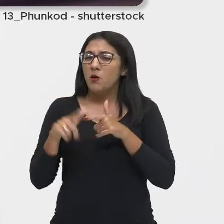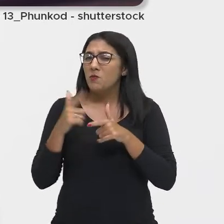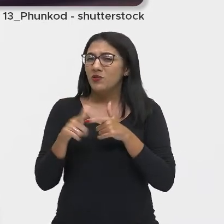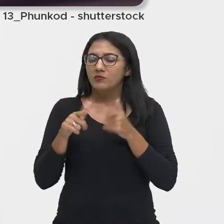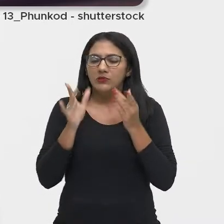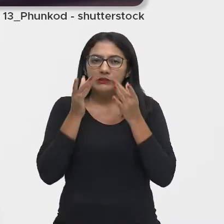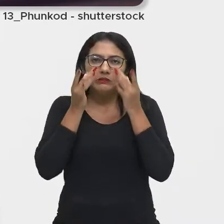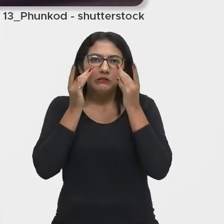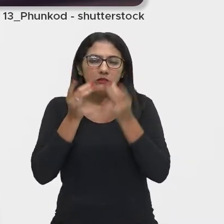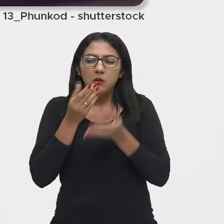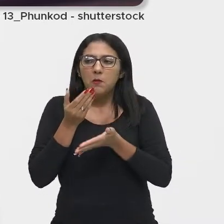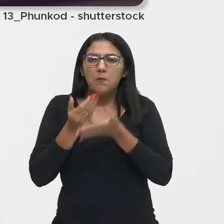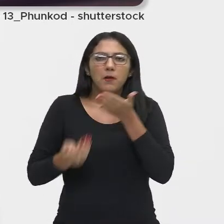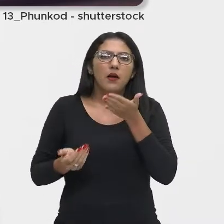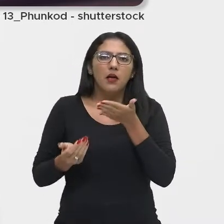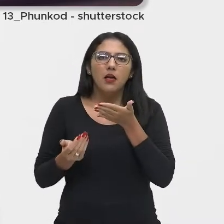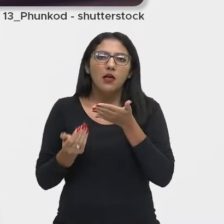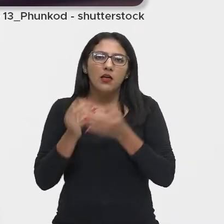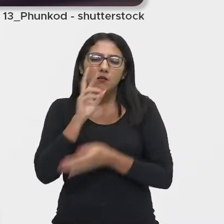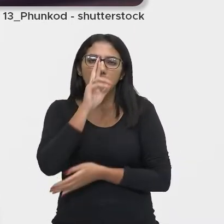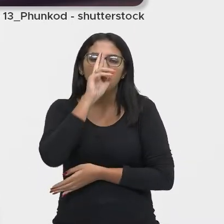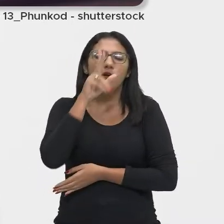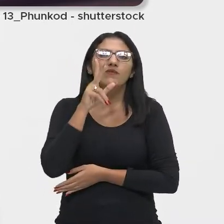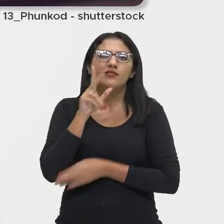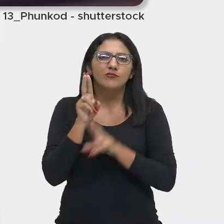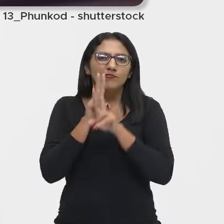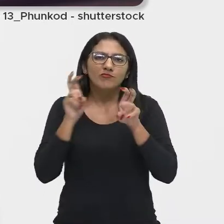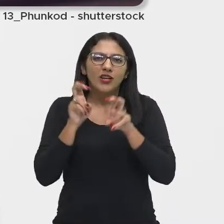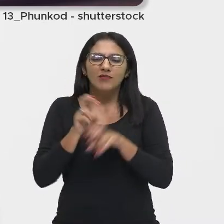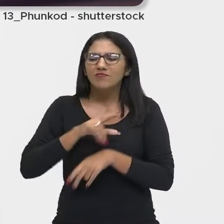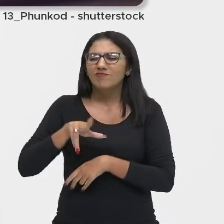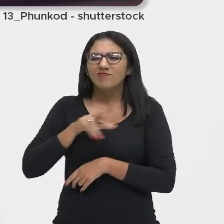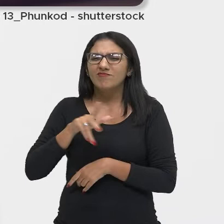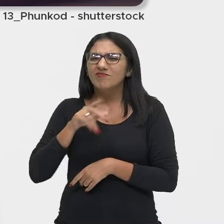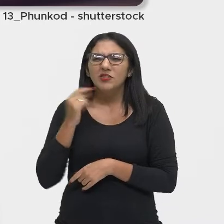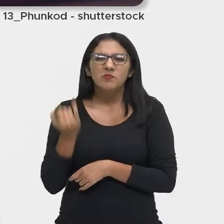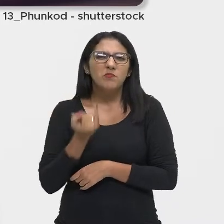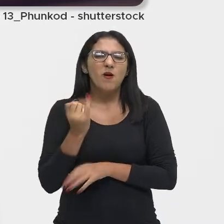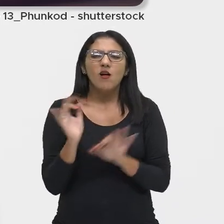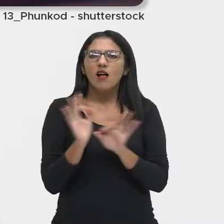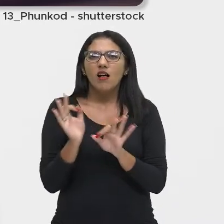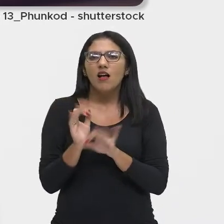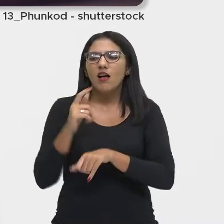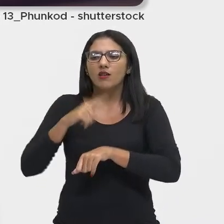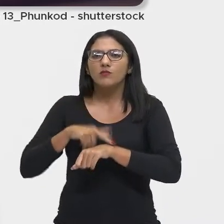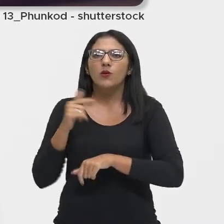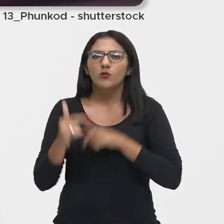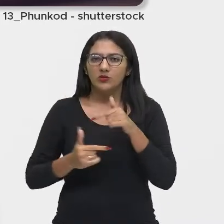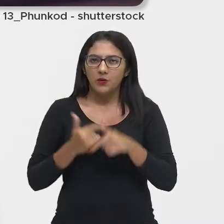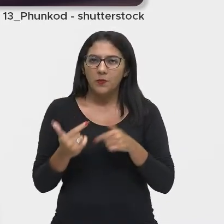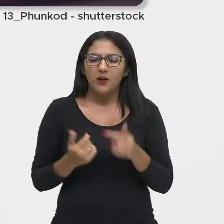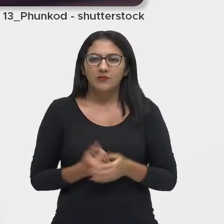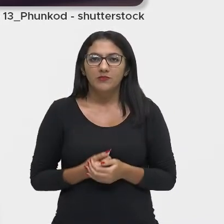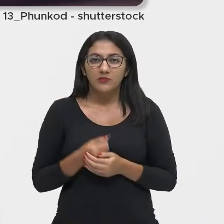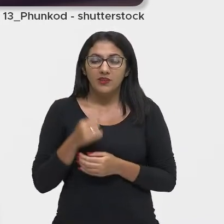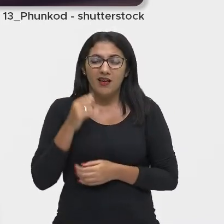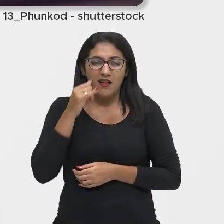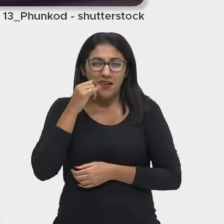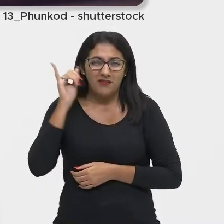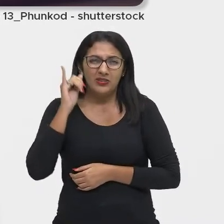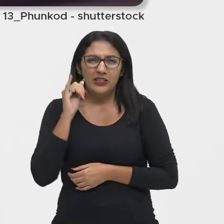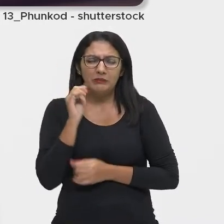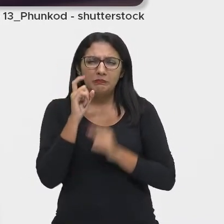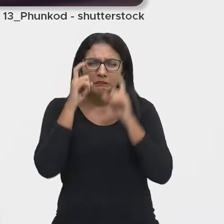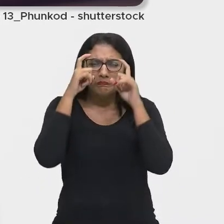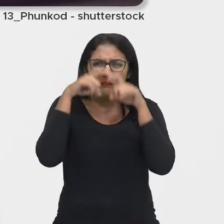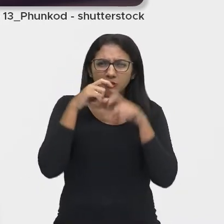dos seus colegas com algum assunto que não tenha importância naquele momento, tá? Evite ser rude ou mudar